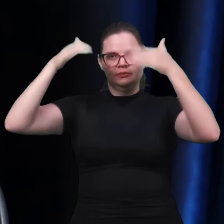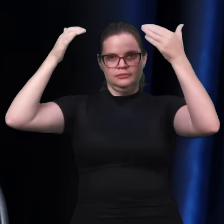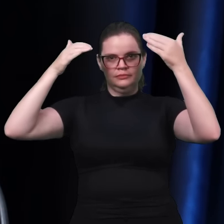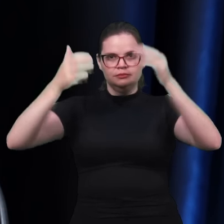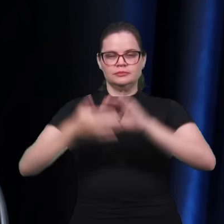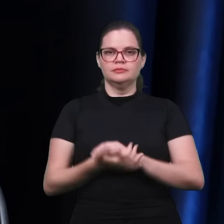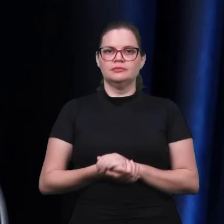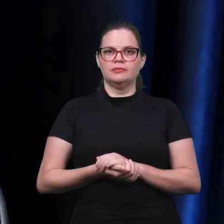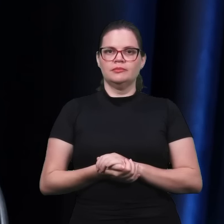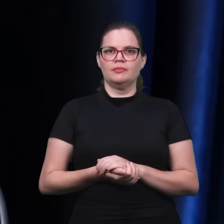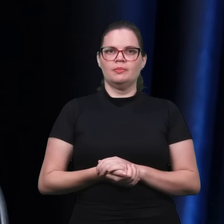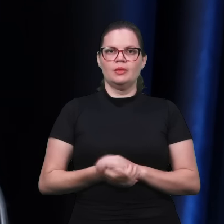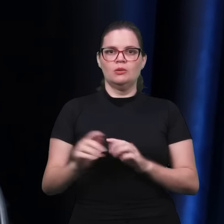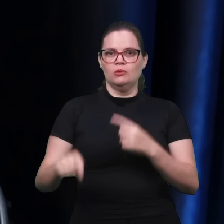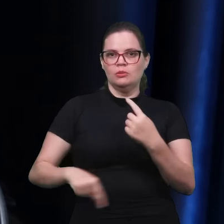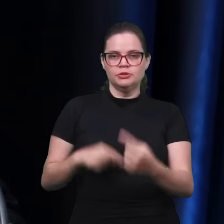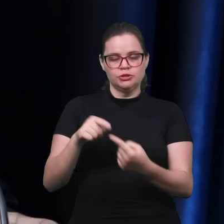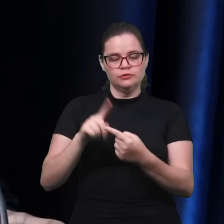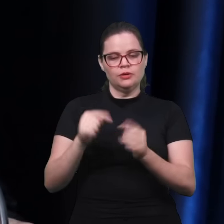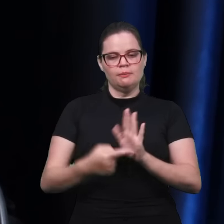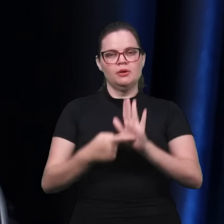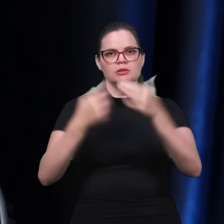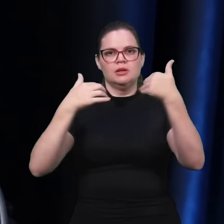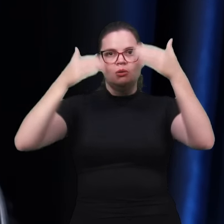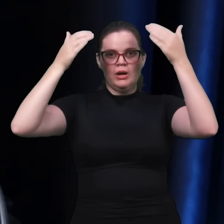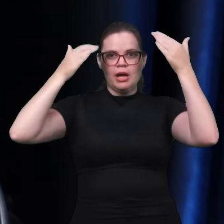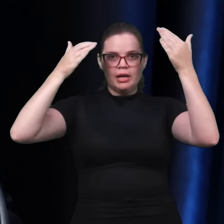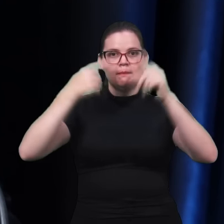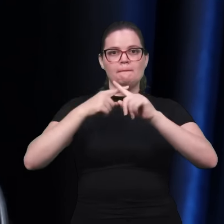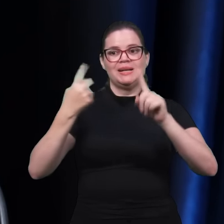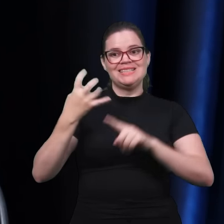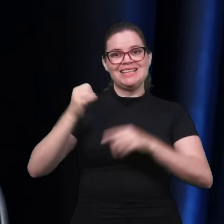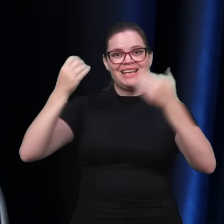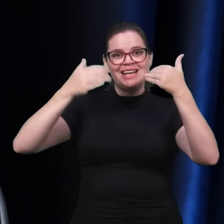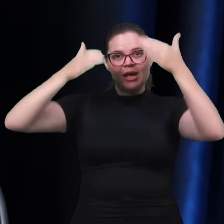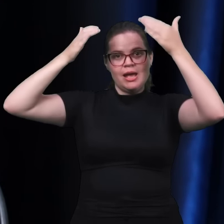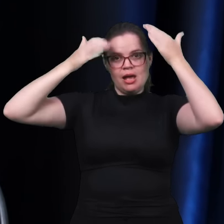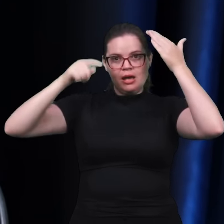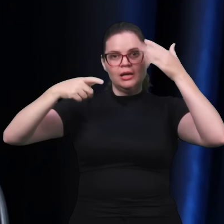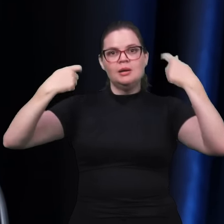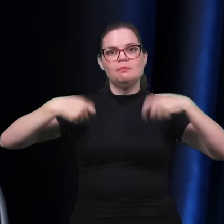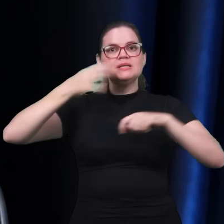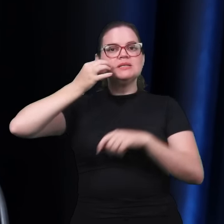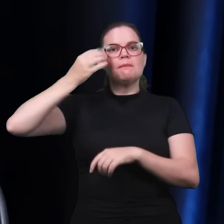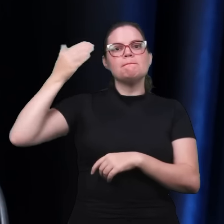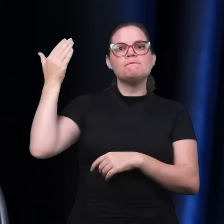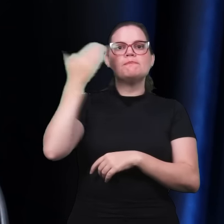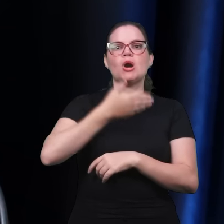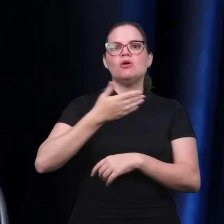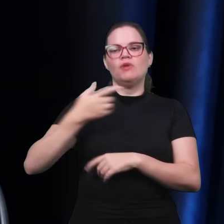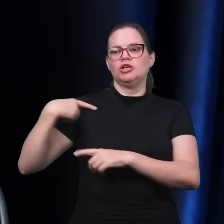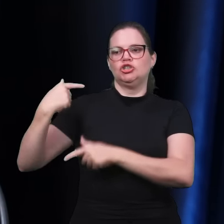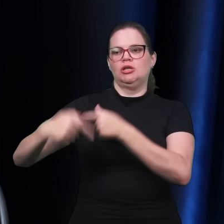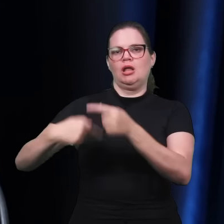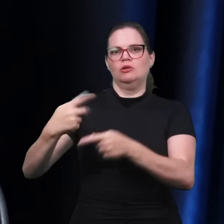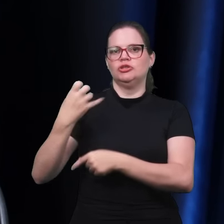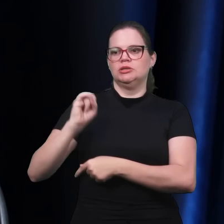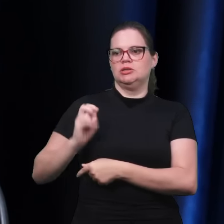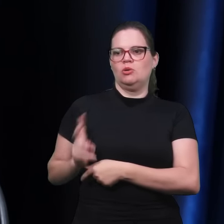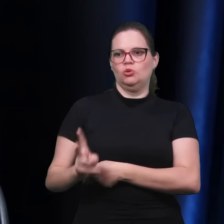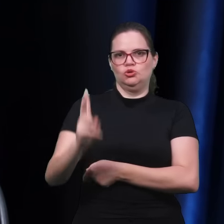rei tem que ter comprovada a sua genealogia, e por isso que Mateus apresenta